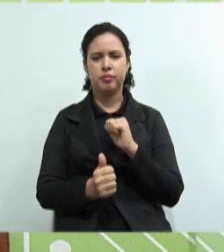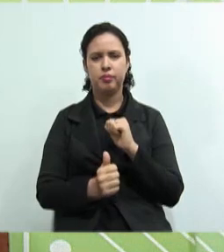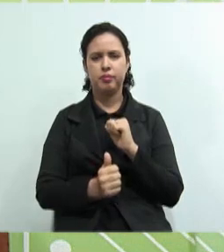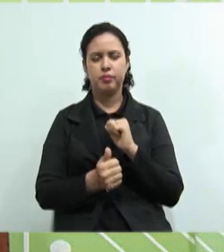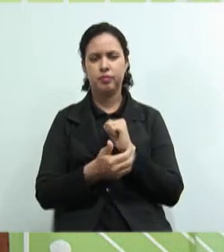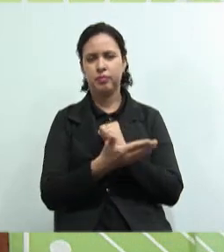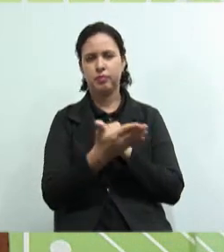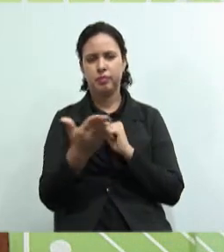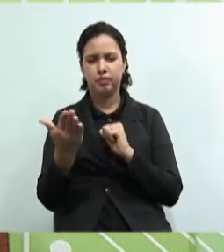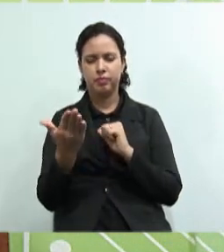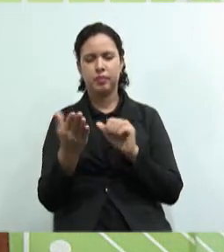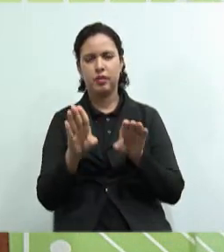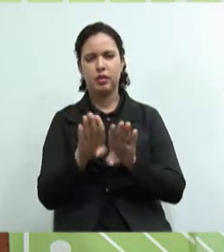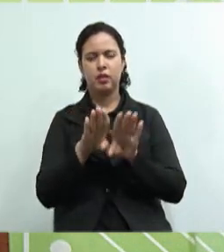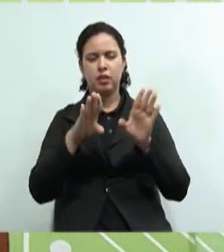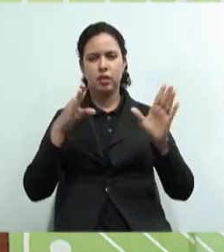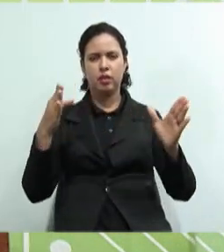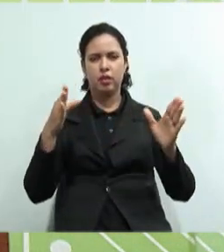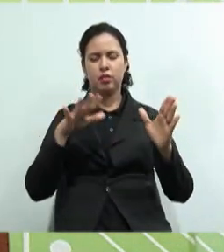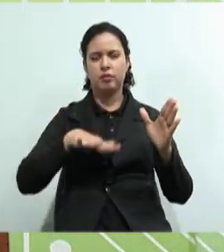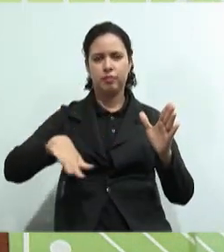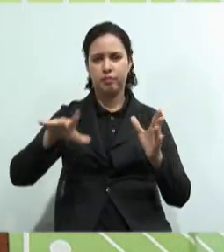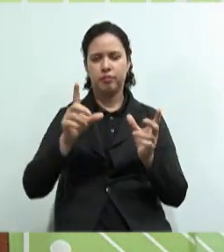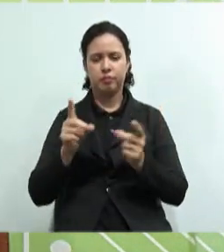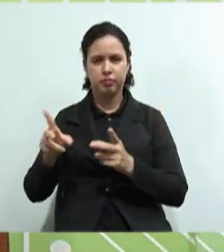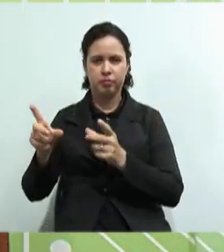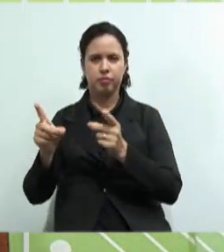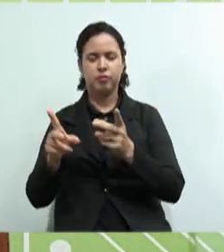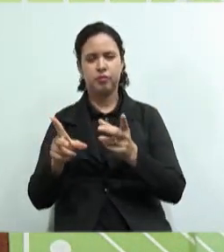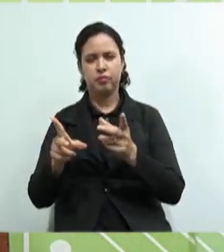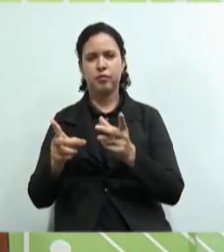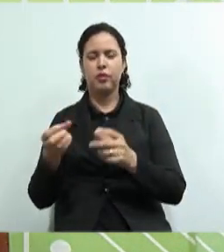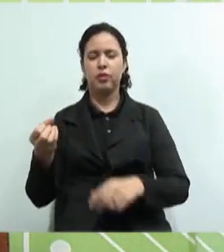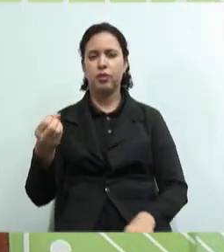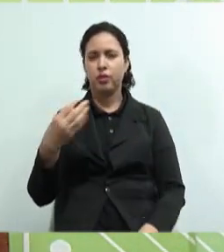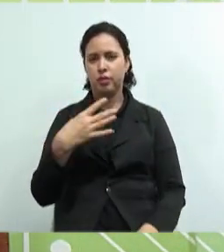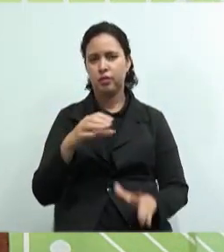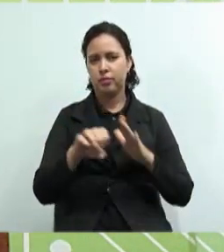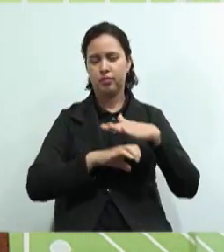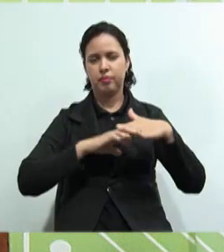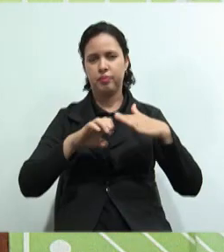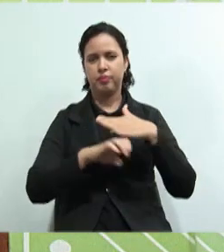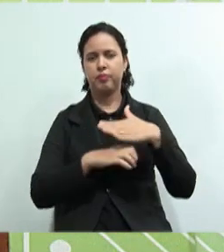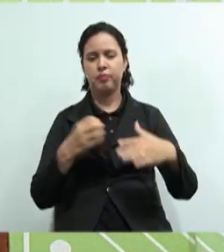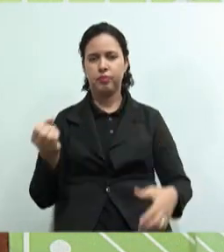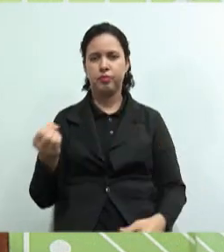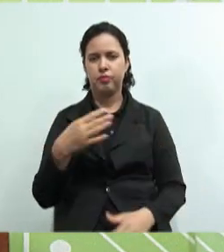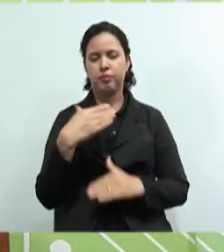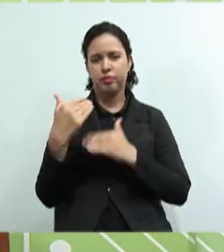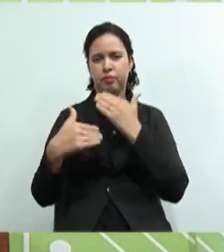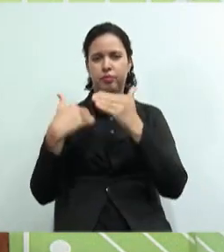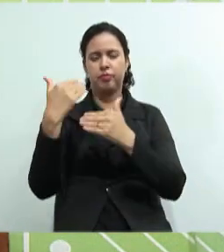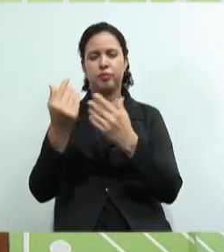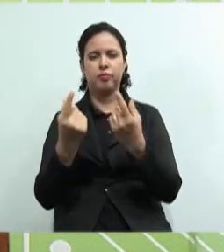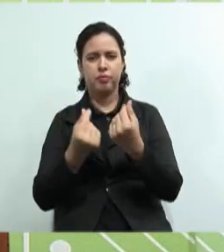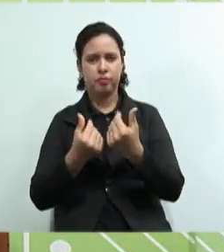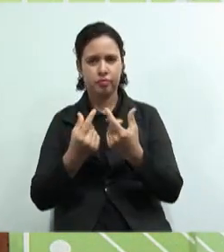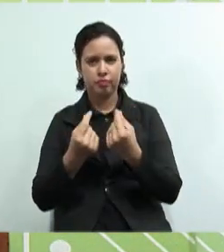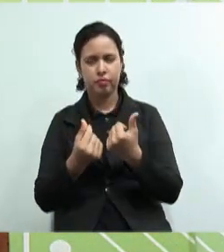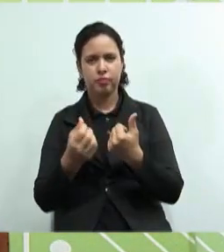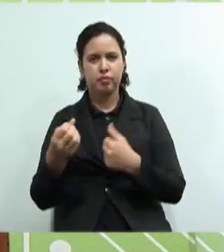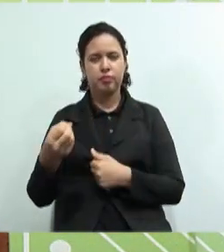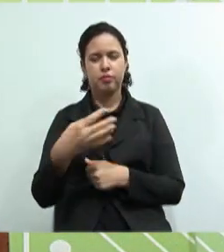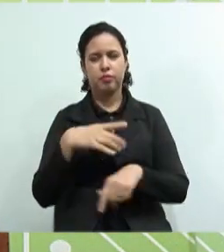você abre o mercado para abrir novas empresas, novas oportunidades de crescimento econômico, novos